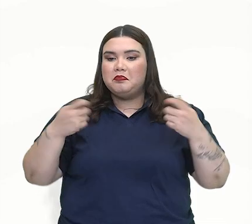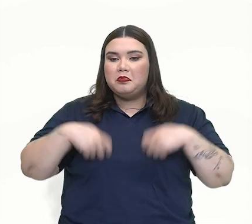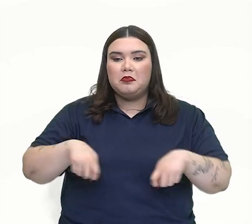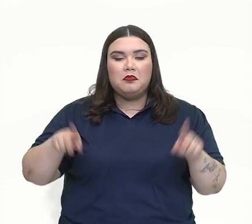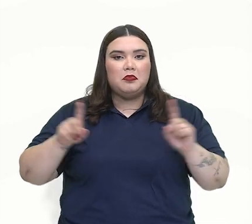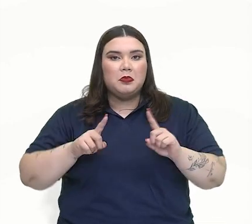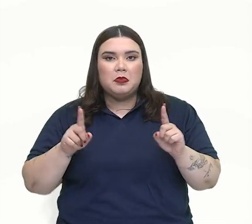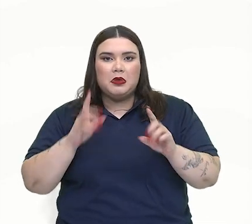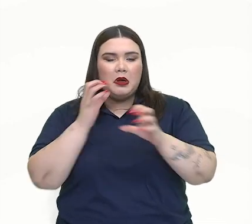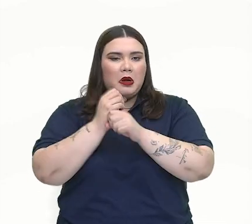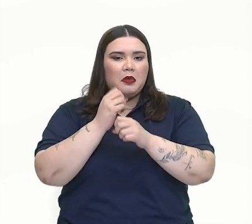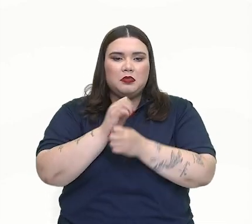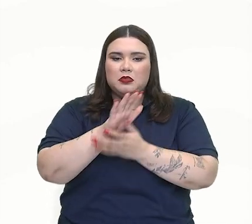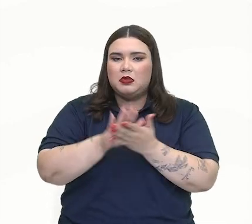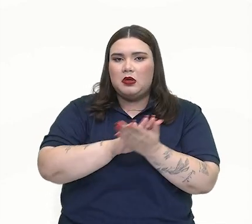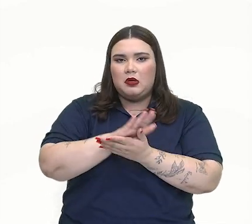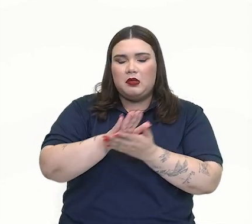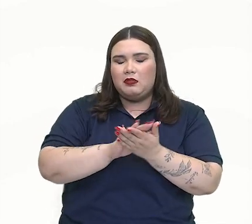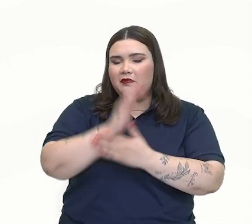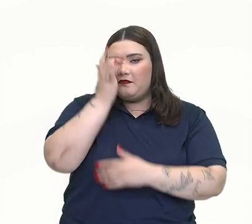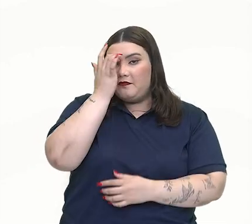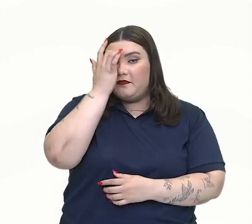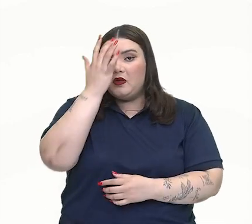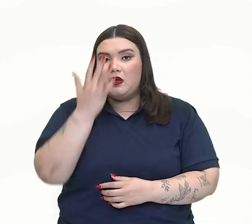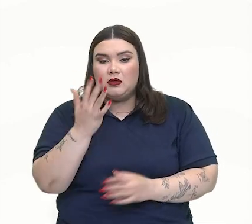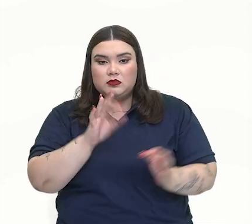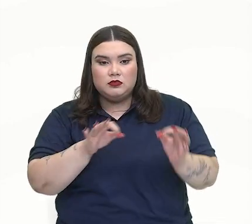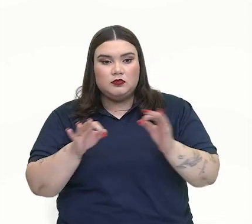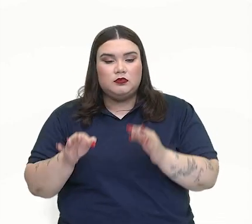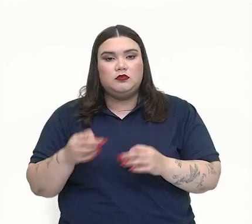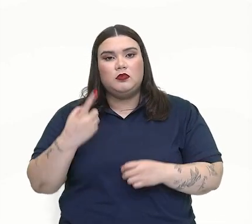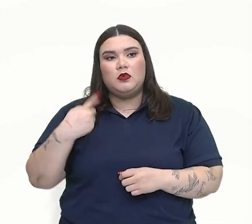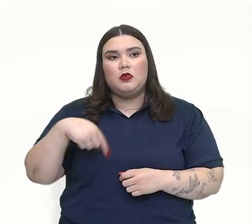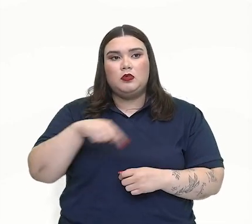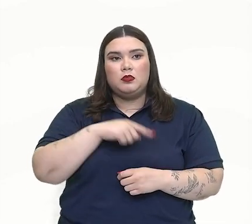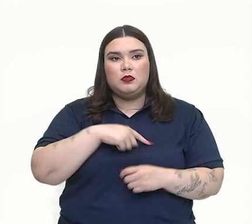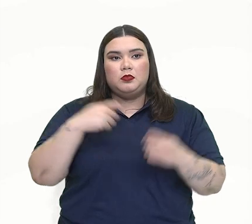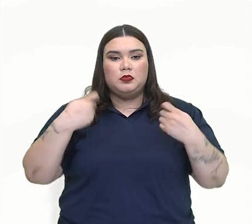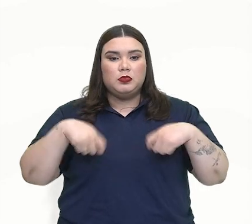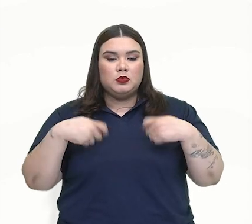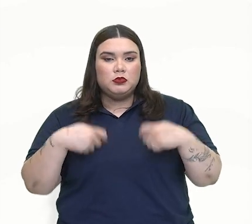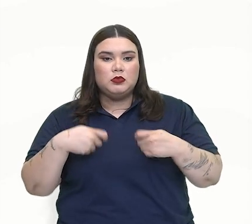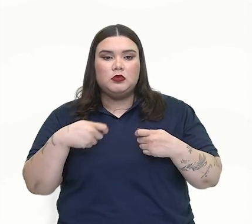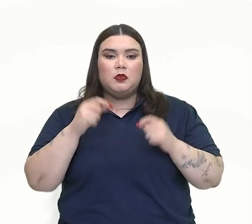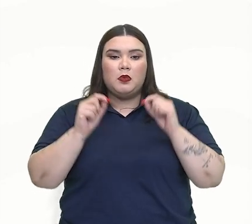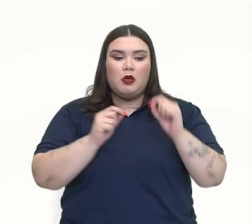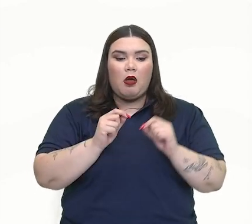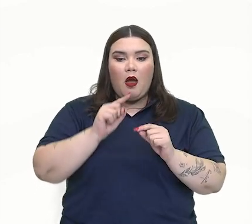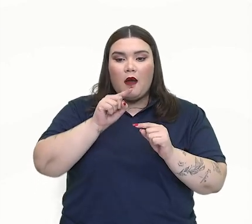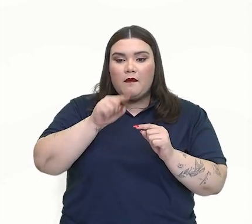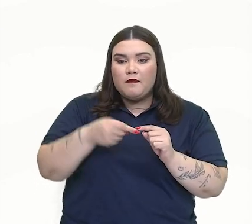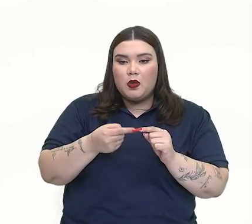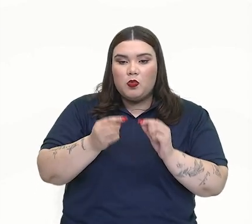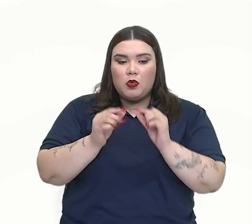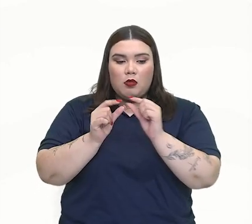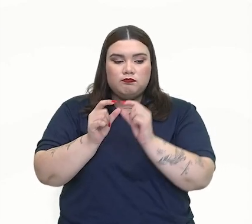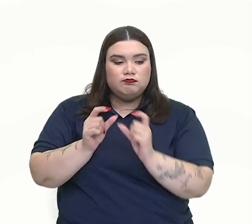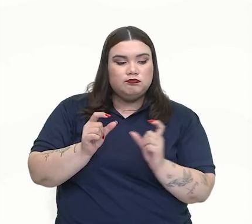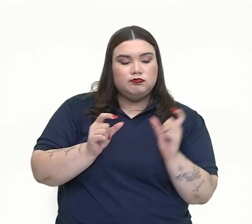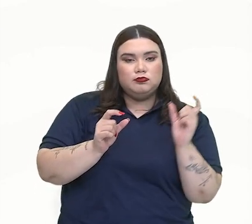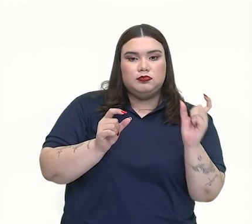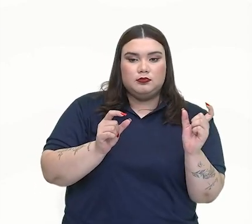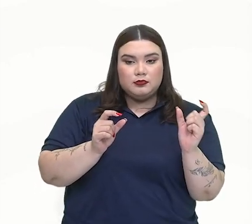pessoal? Basta a gente deslocar a vírgula, tá? Essas